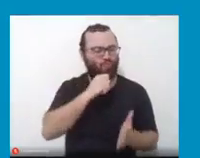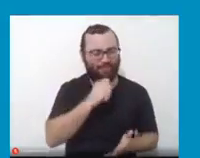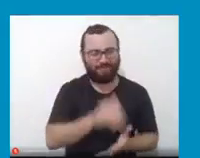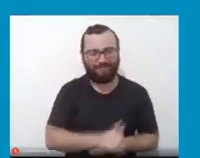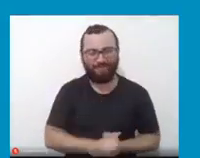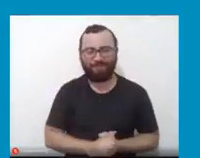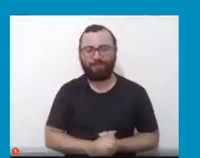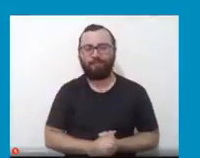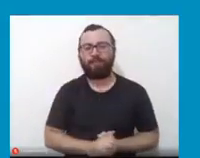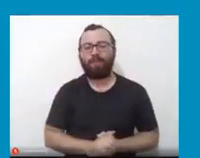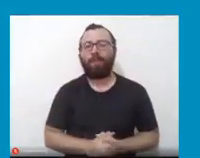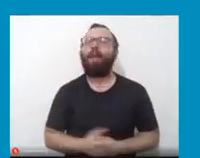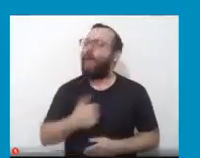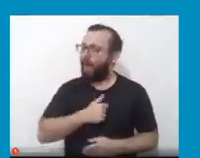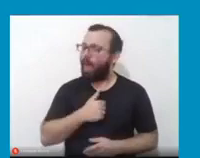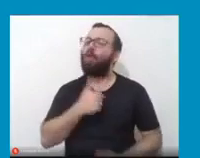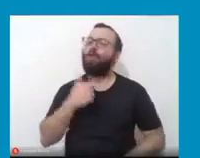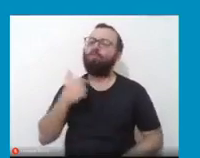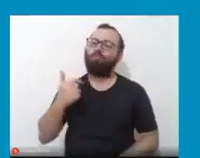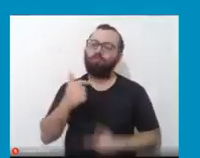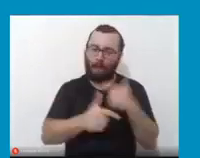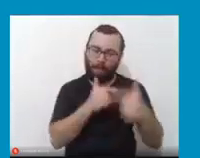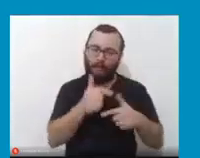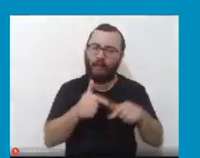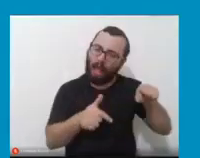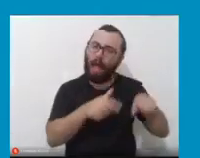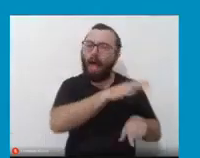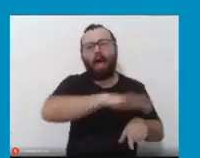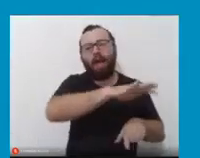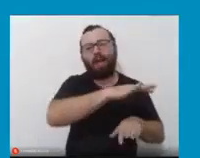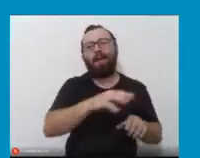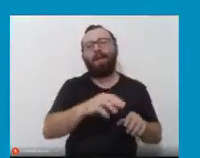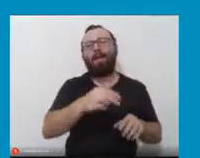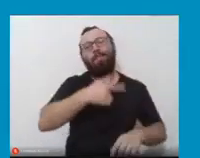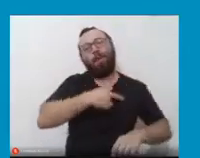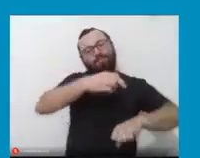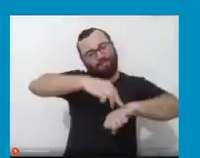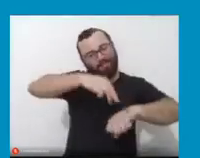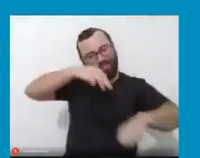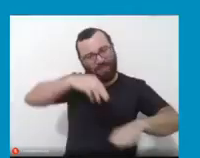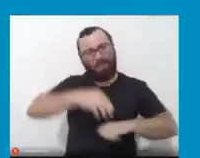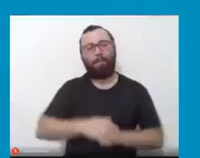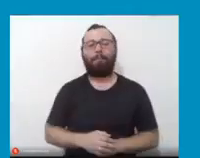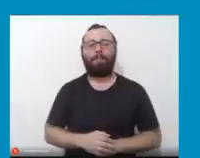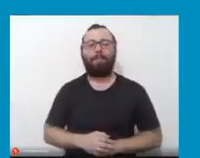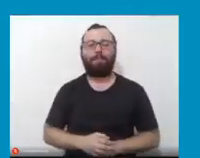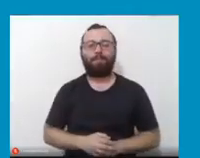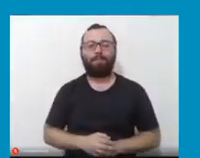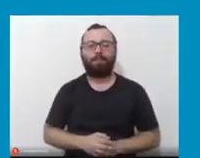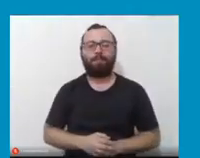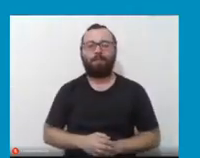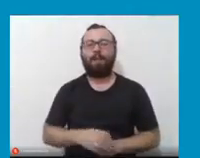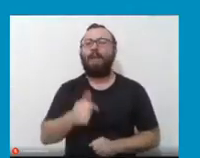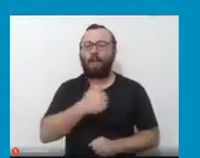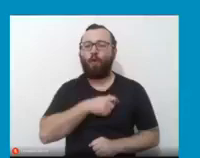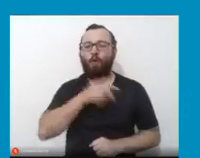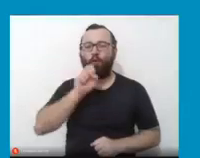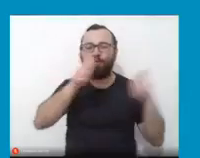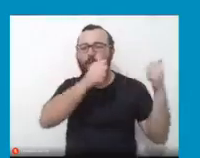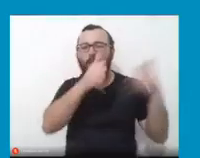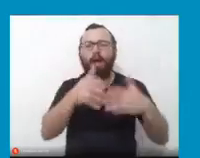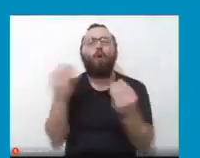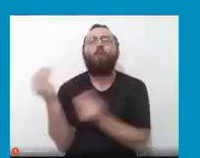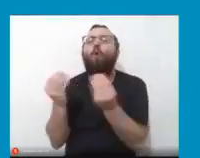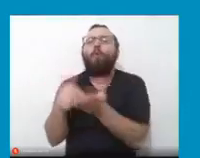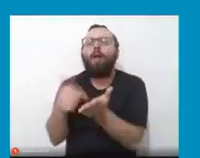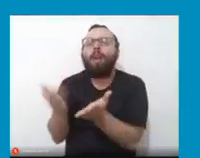Eu trabalhei nessa área no meu mestrado, né? E vou falar um pouquinho da origem do livro e tal,